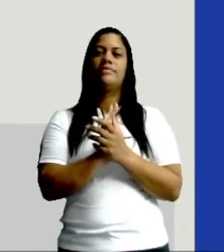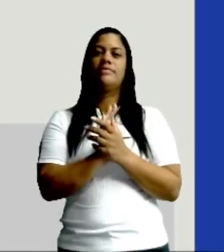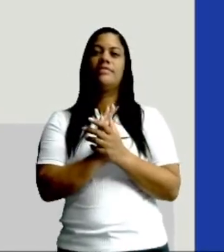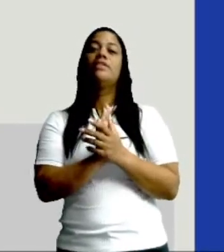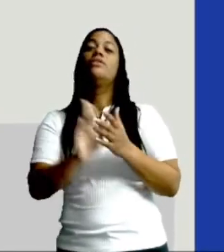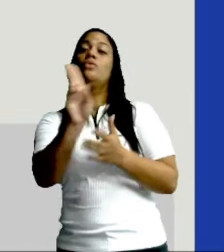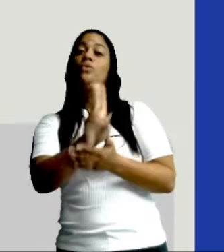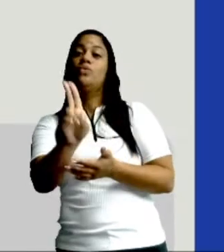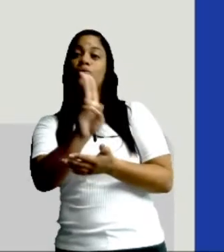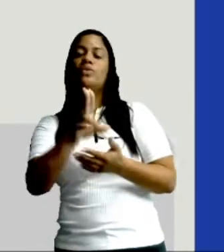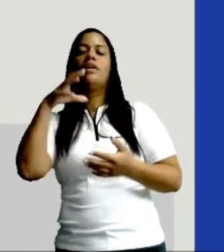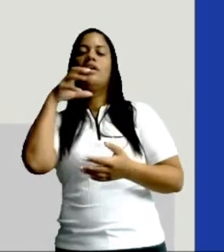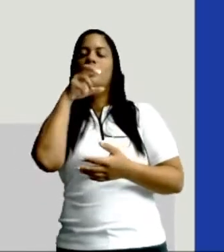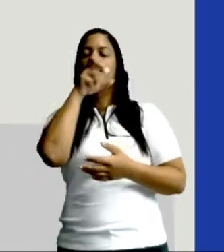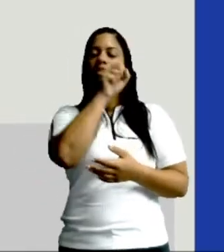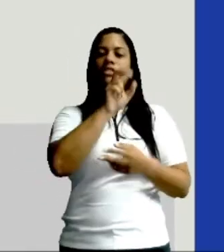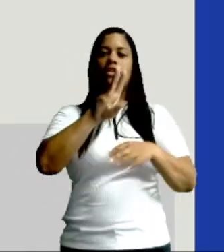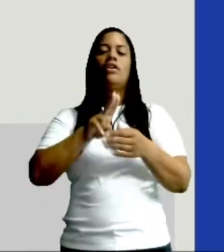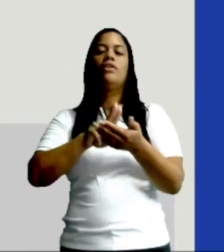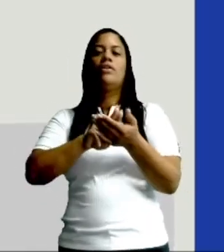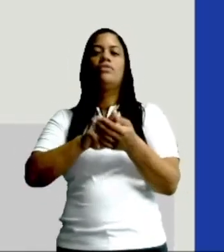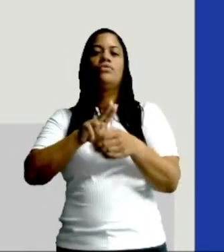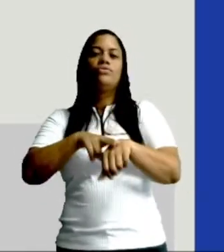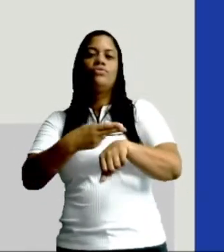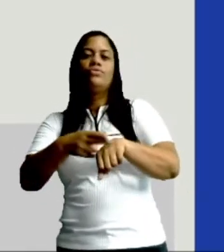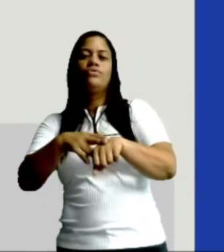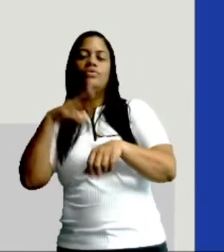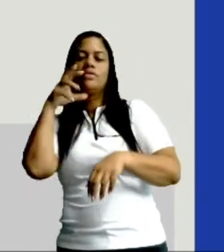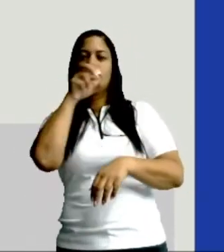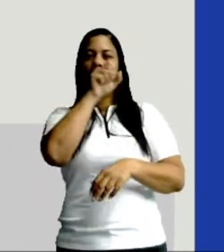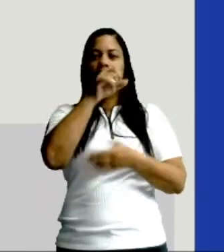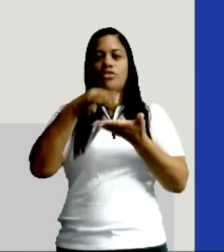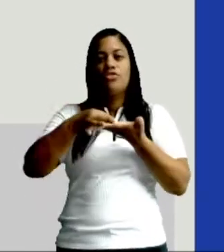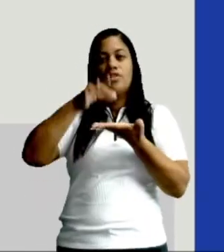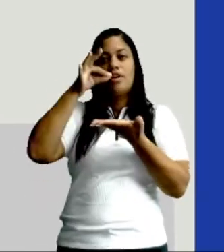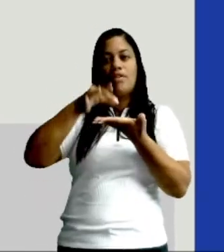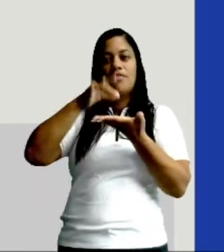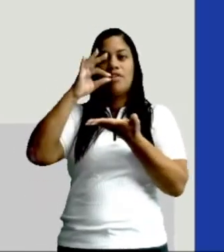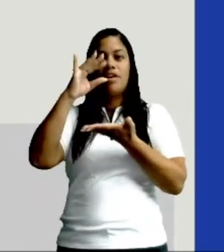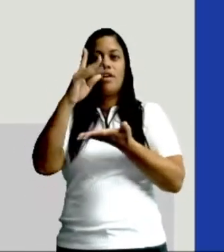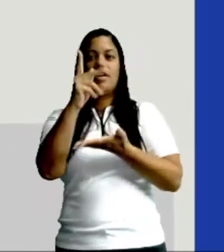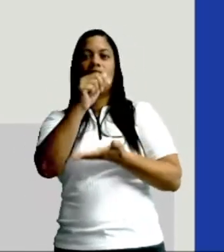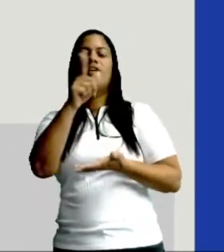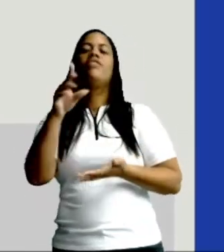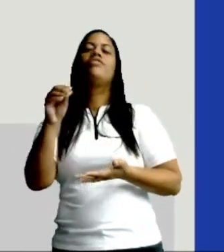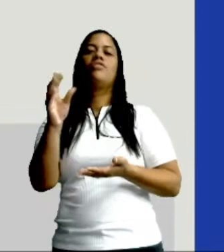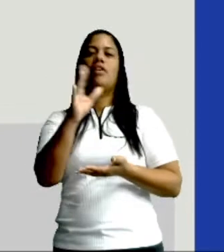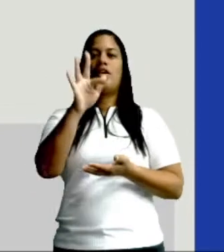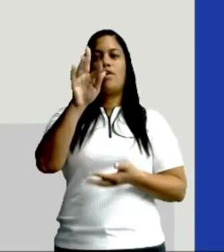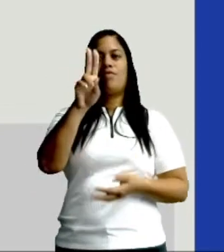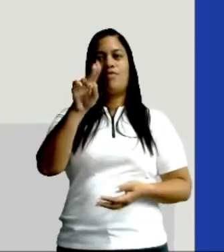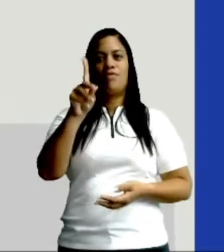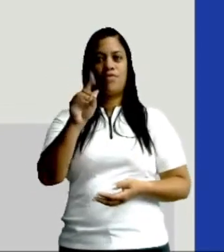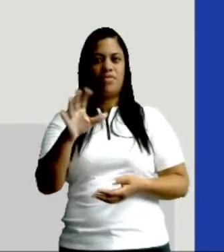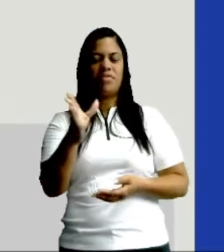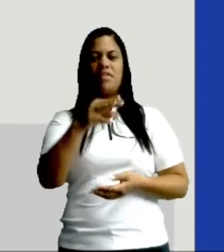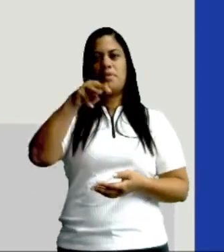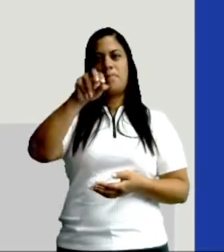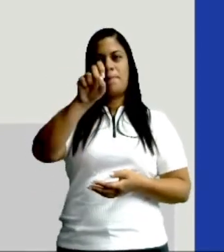bebidas quentes, como chocolate quente, café e chá. Tem fondue,